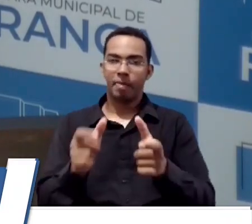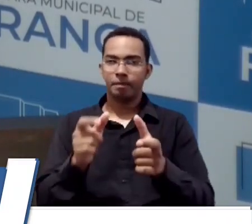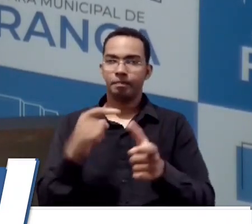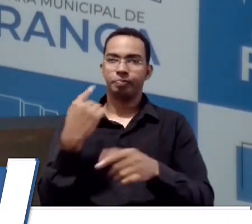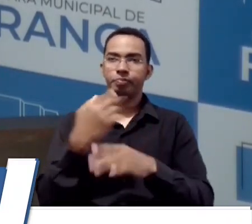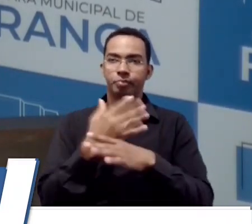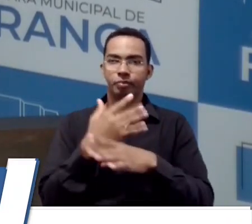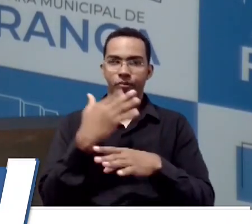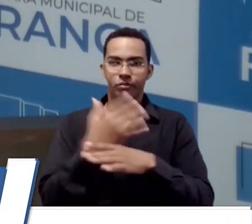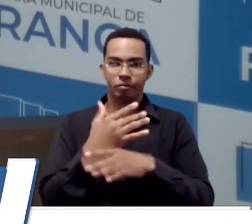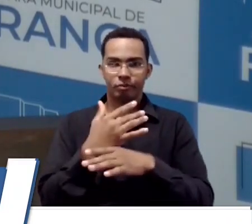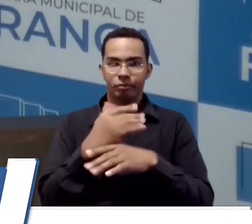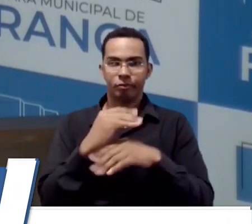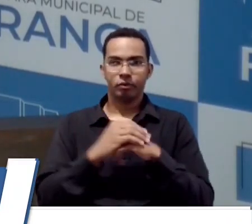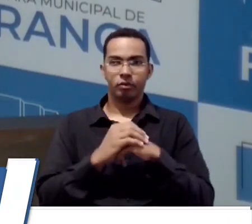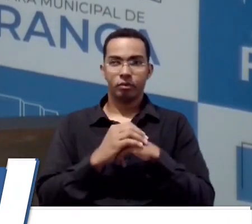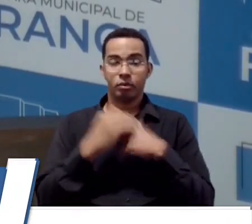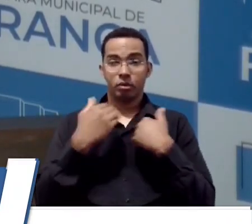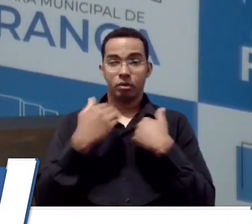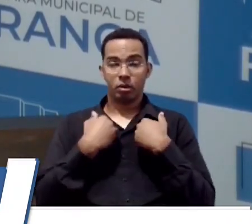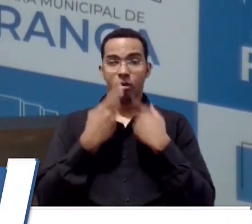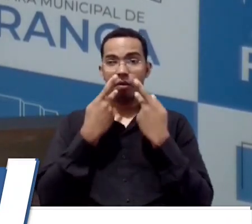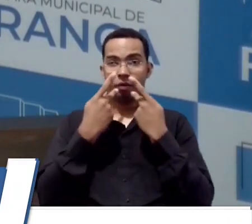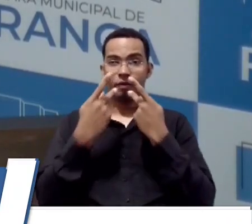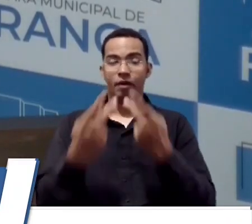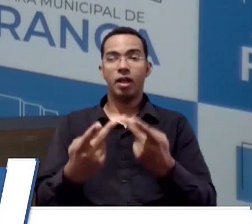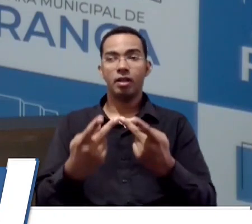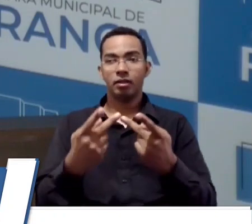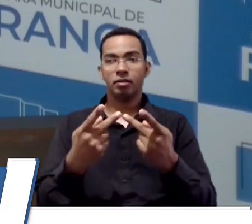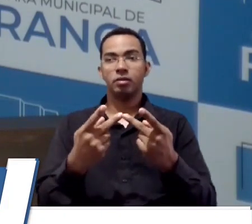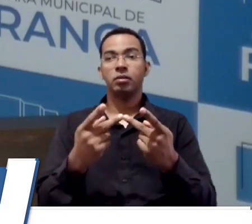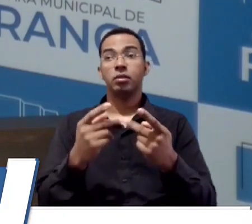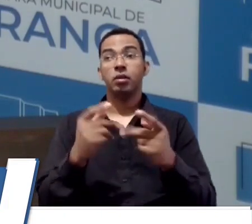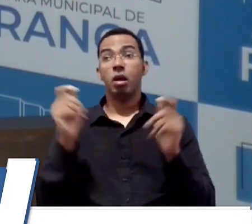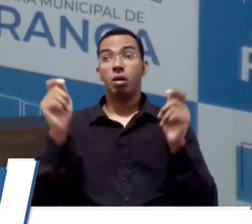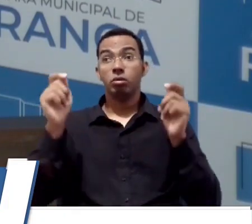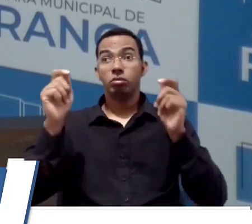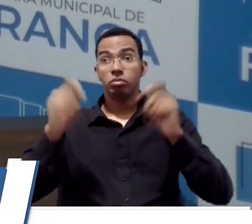cidade. Eu estou falando da possível